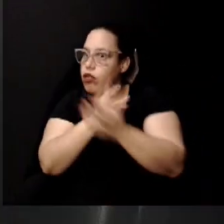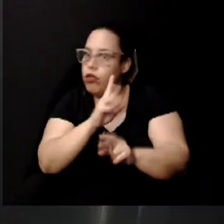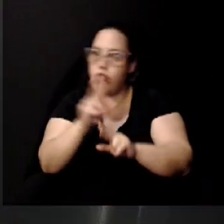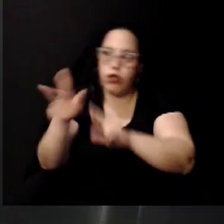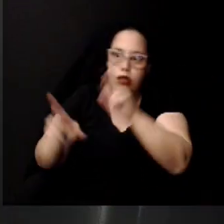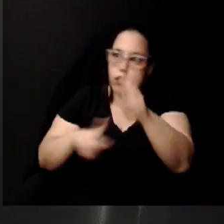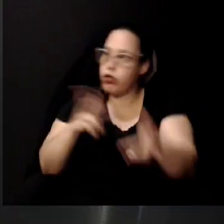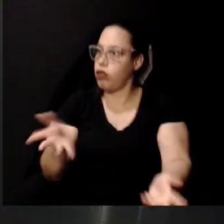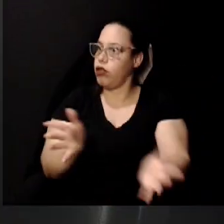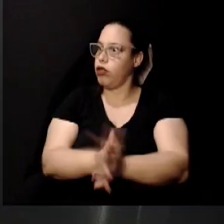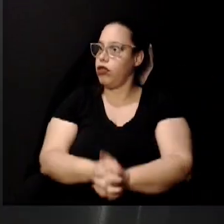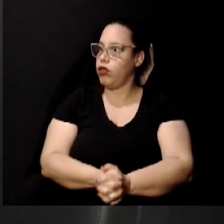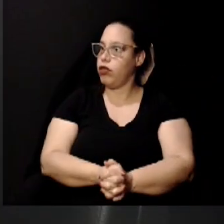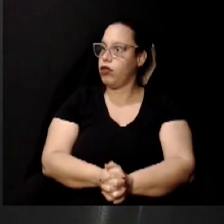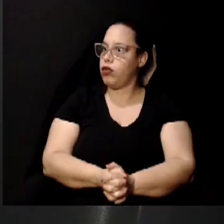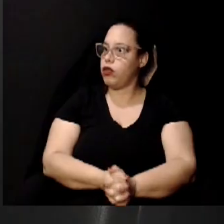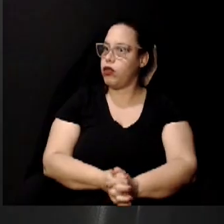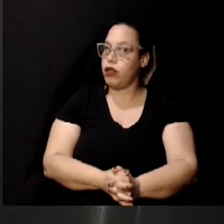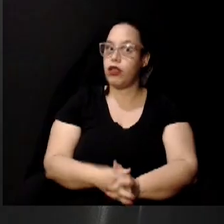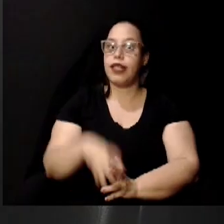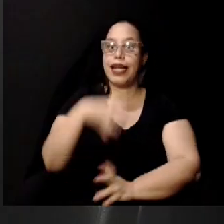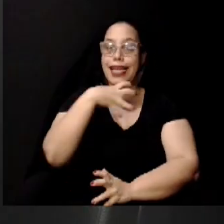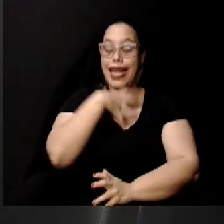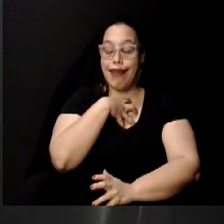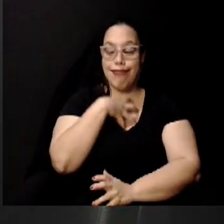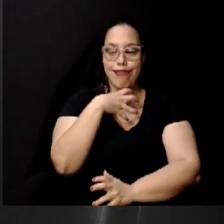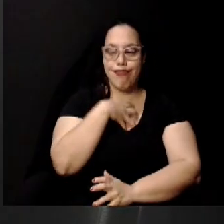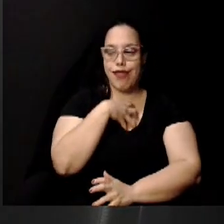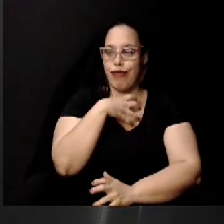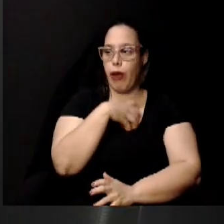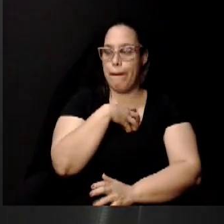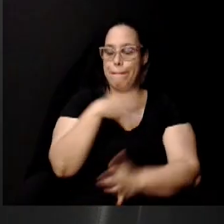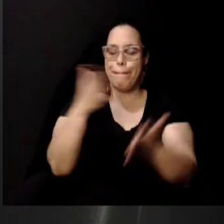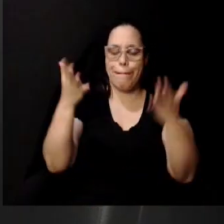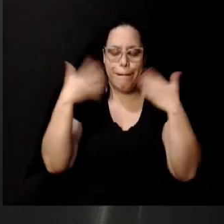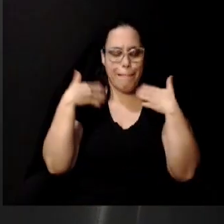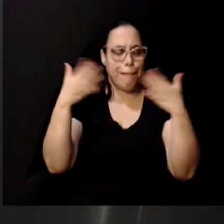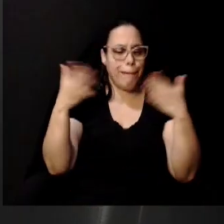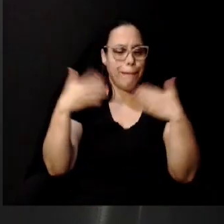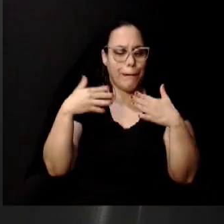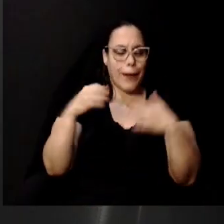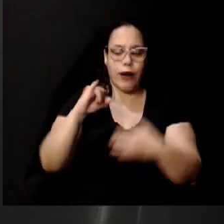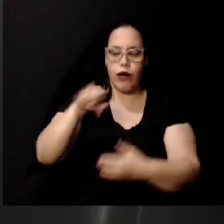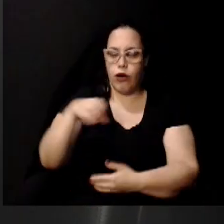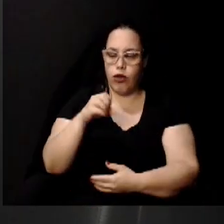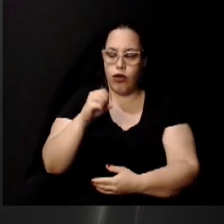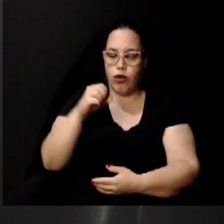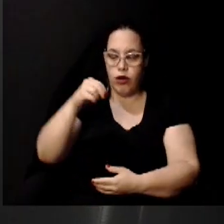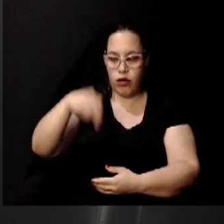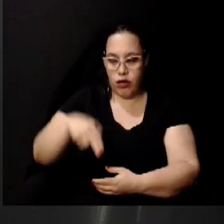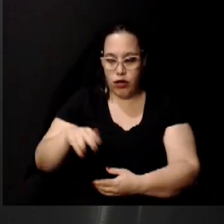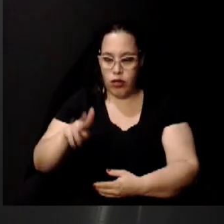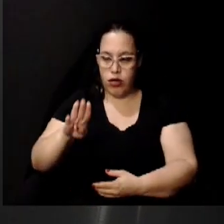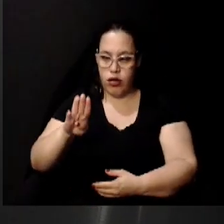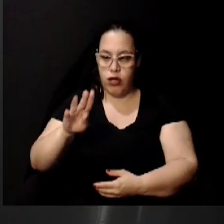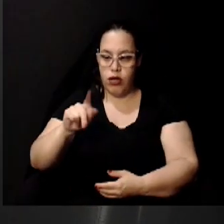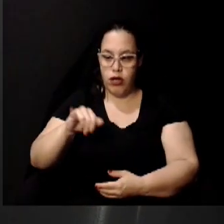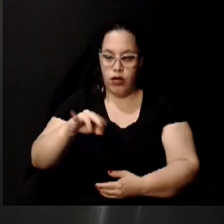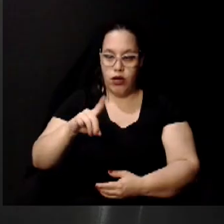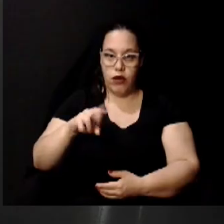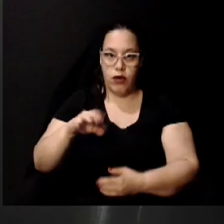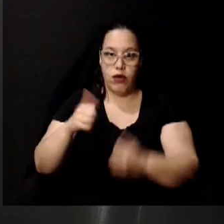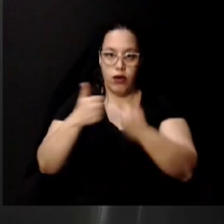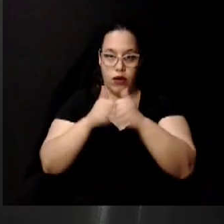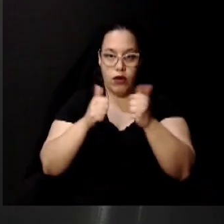coisa que as pessoas sentem. Nessas ondas de calor, você pegar a John Boy e entrar naqueles pontos de ônibus da John Boy